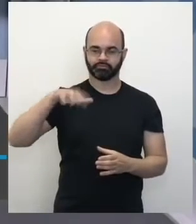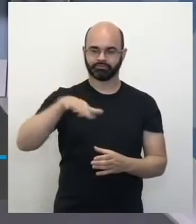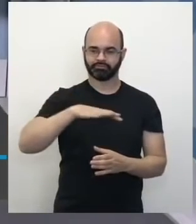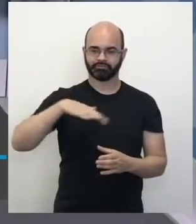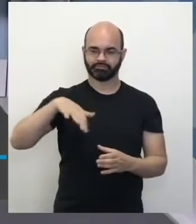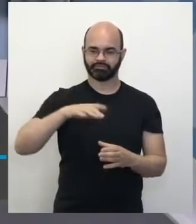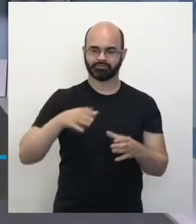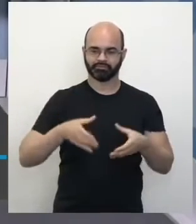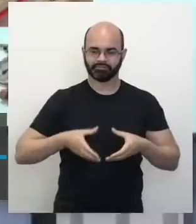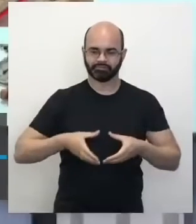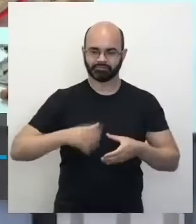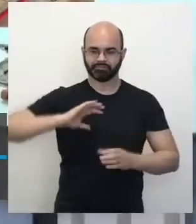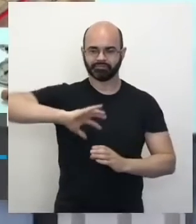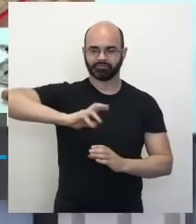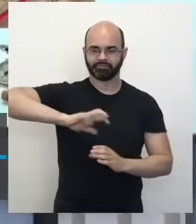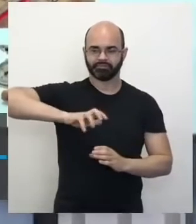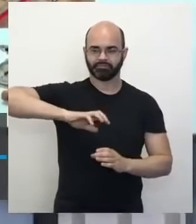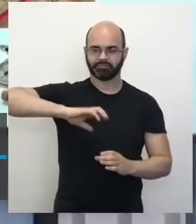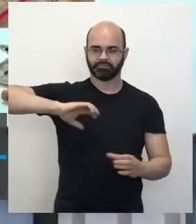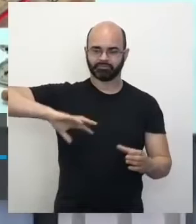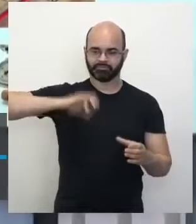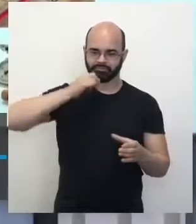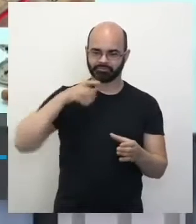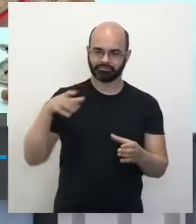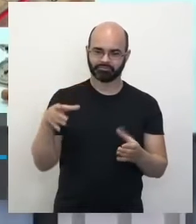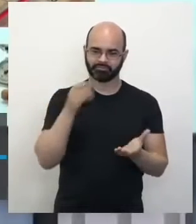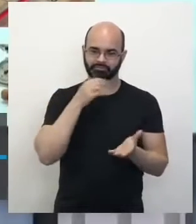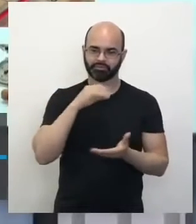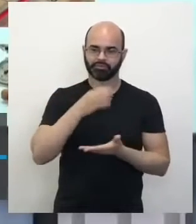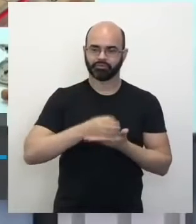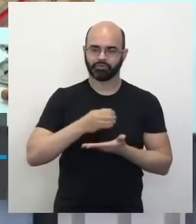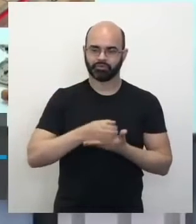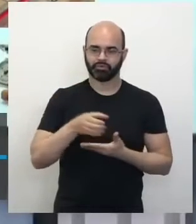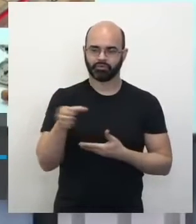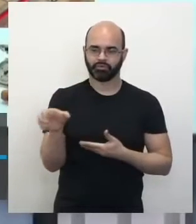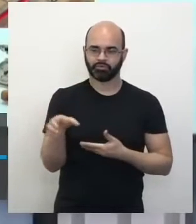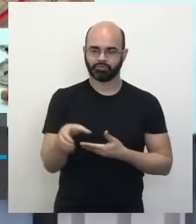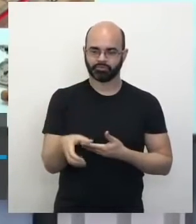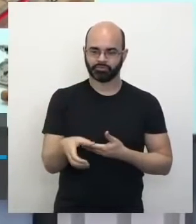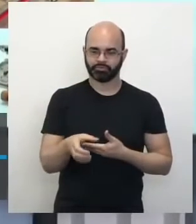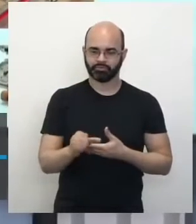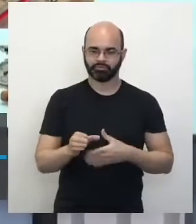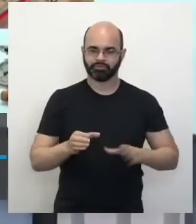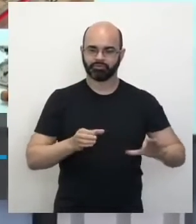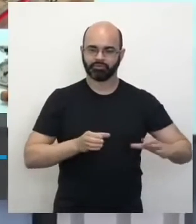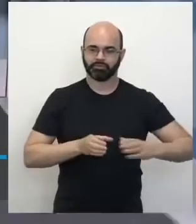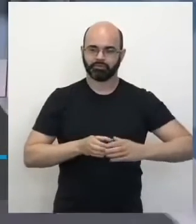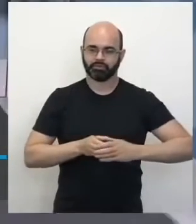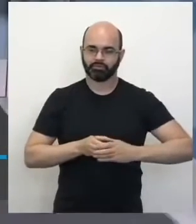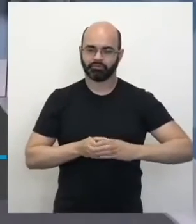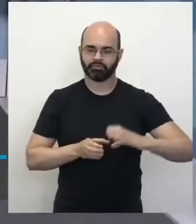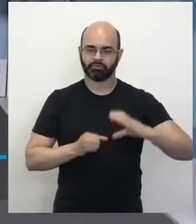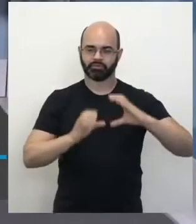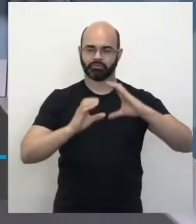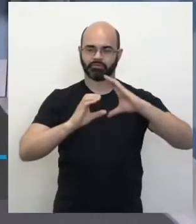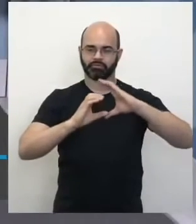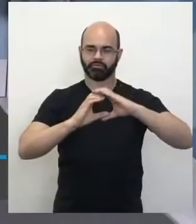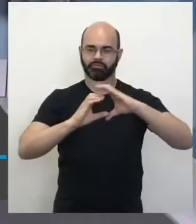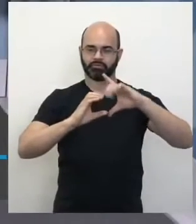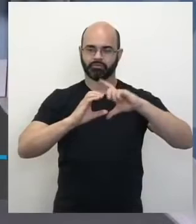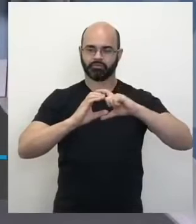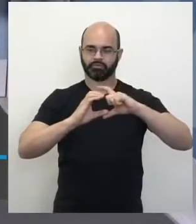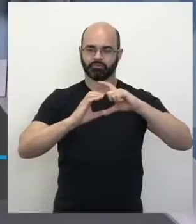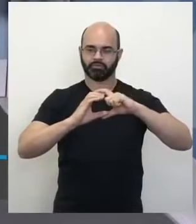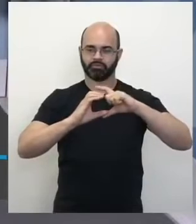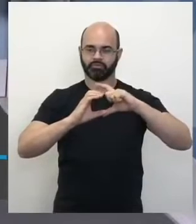pela largura, parte de cima. a abertura, por exemplo, de um copo. A gente pode abraçar com essa parte daqui, ó. Isso. É muito legal. É um instrumento super completo,